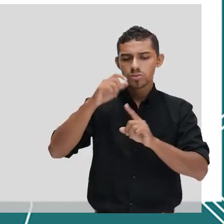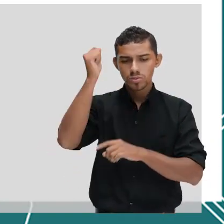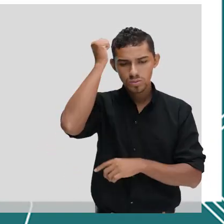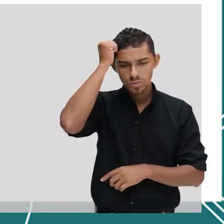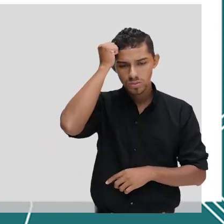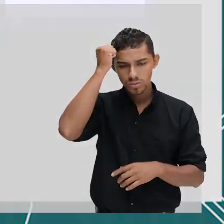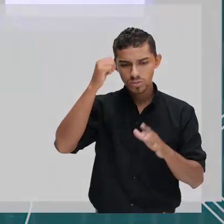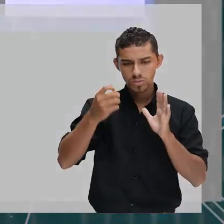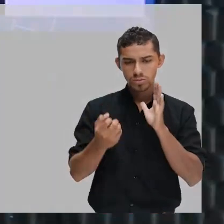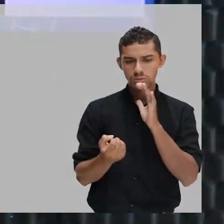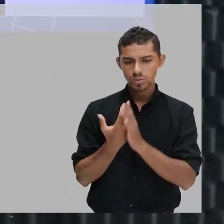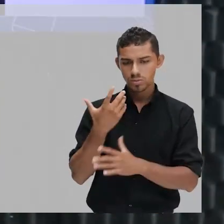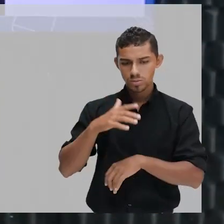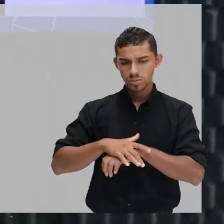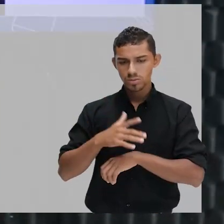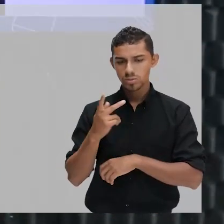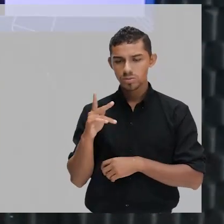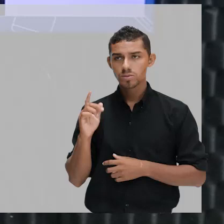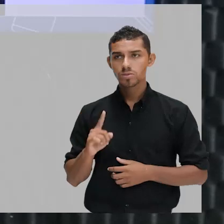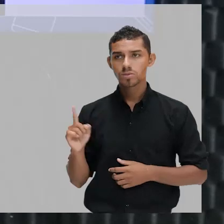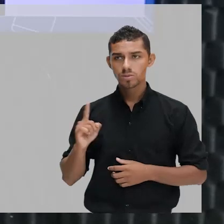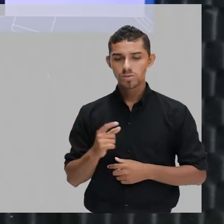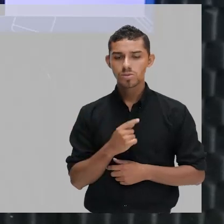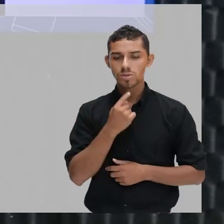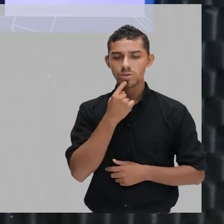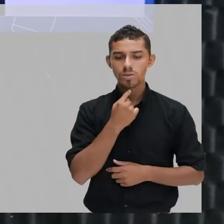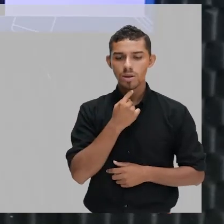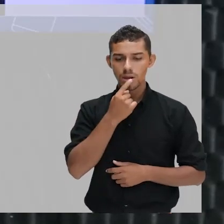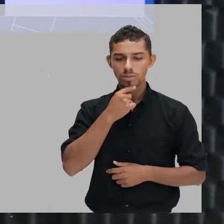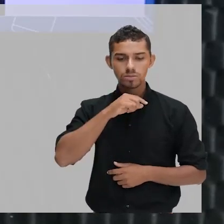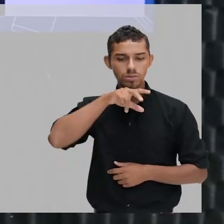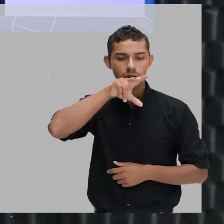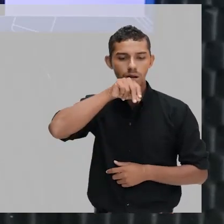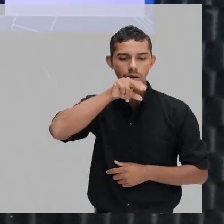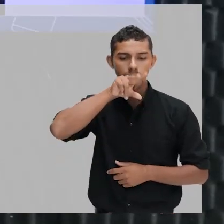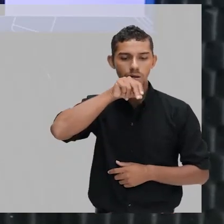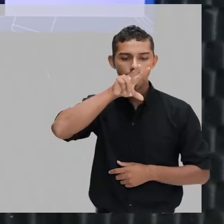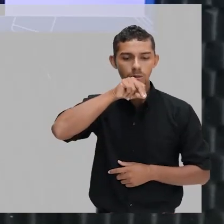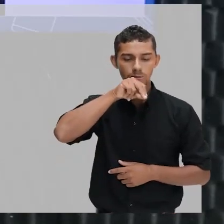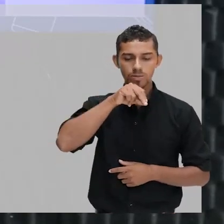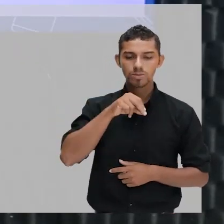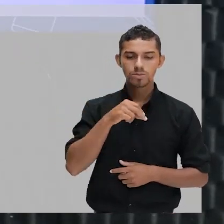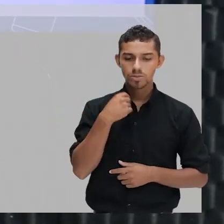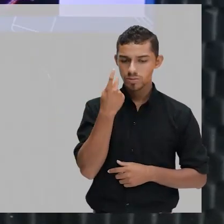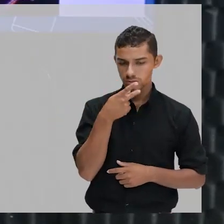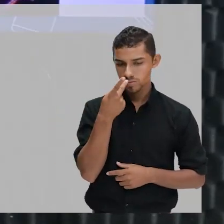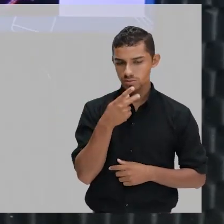pelo Giramundo. Né? Esse aqui com o maxilar solto, justamente para poder dar a impressão de que ele está falando.